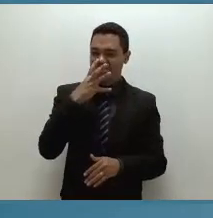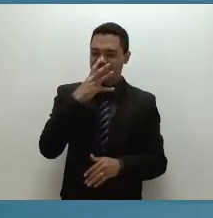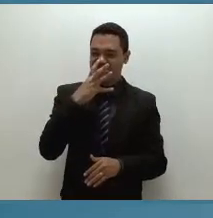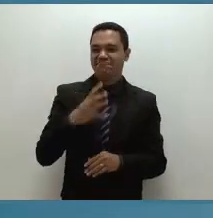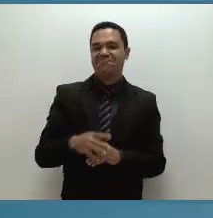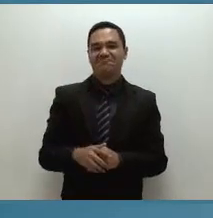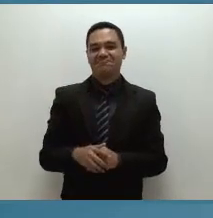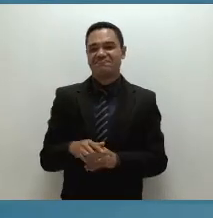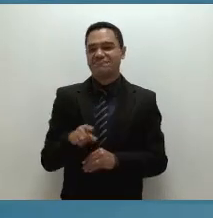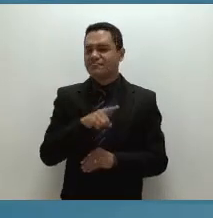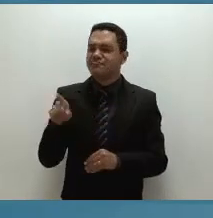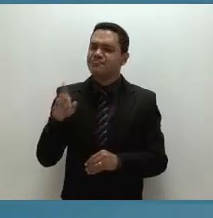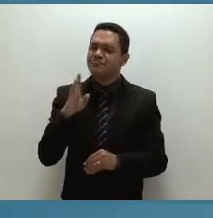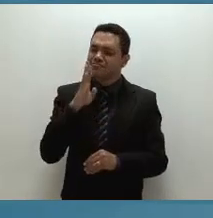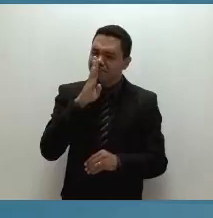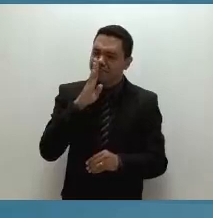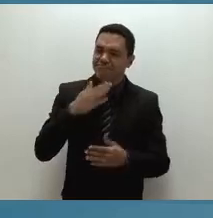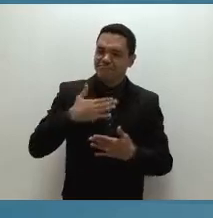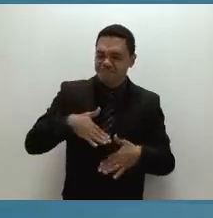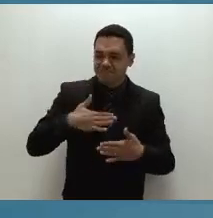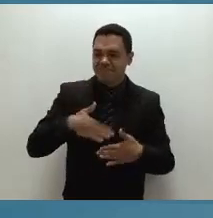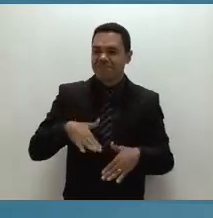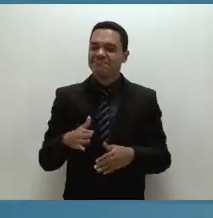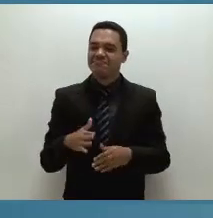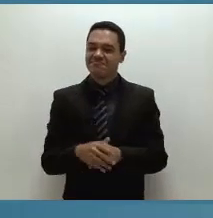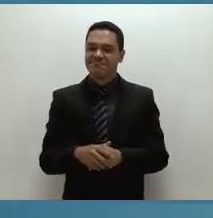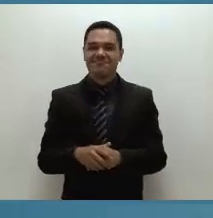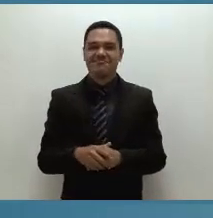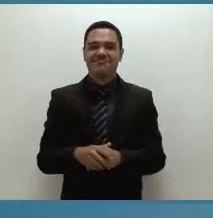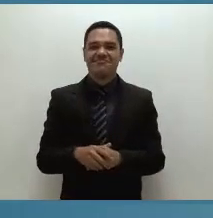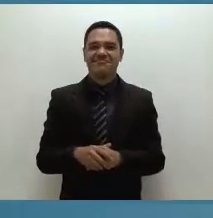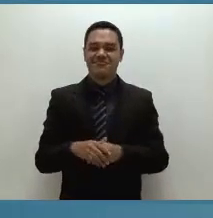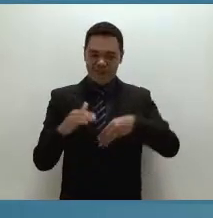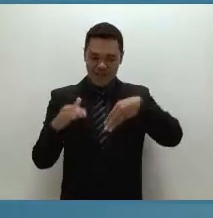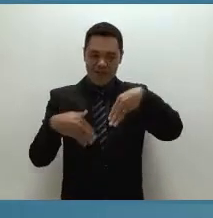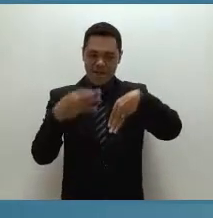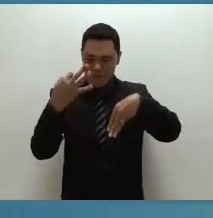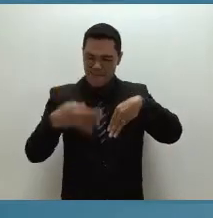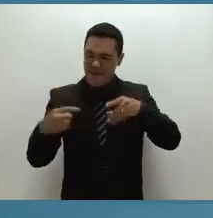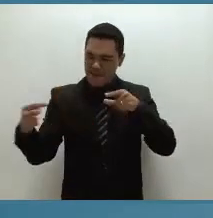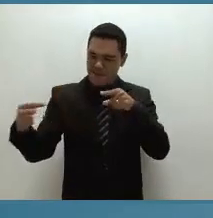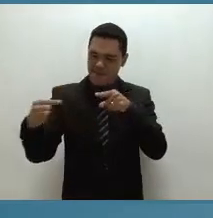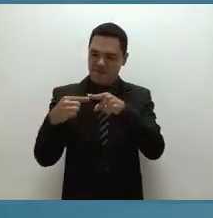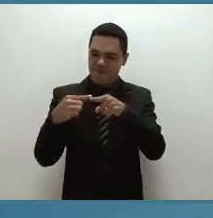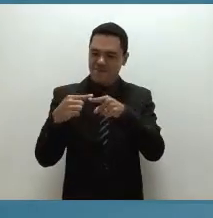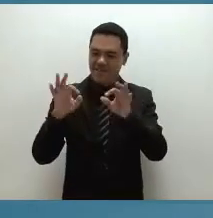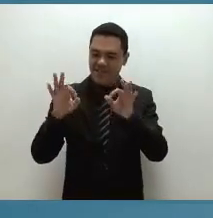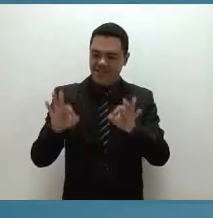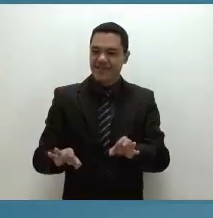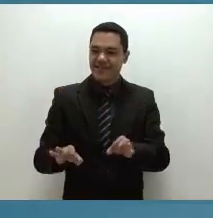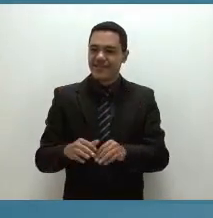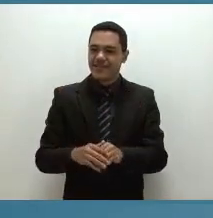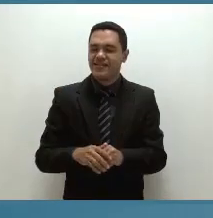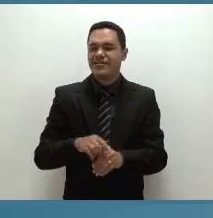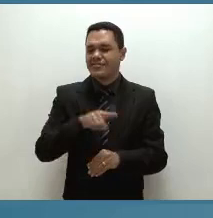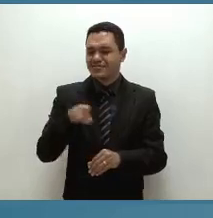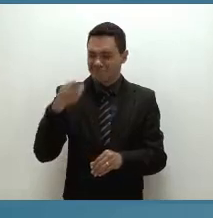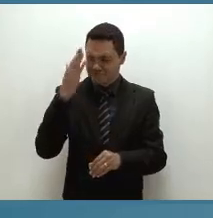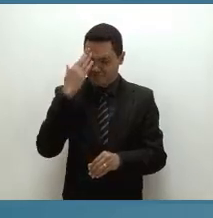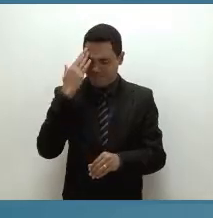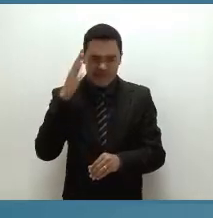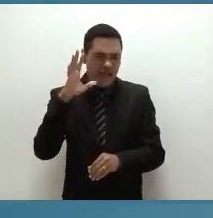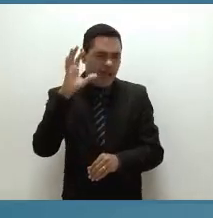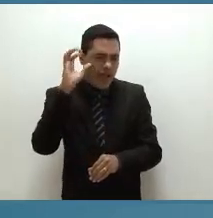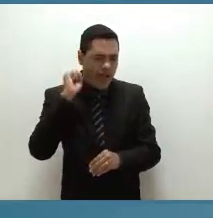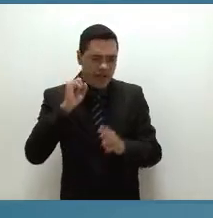é silencioso. Como deve ser todo magistrado, na minha opinião. Quer saber escutar.